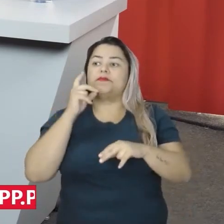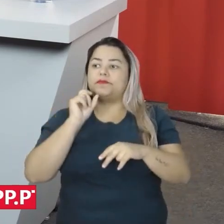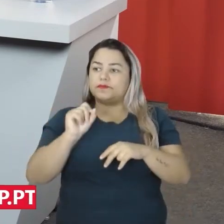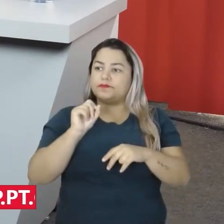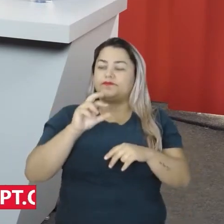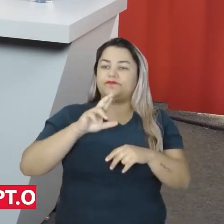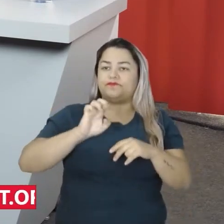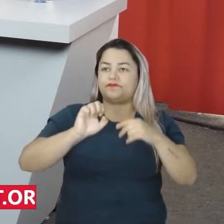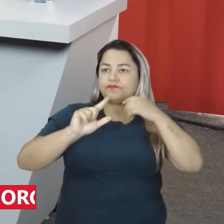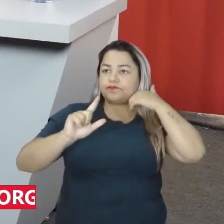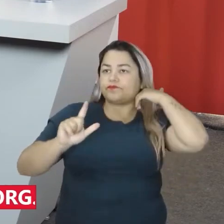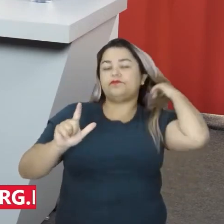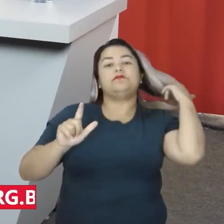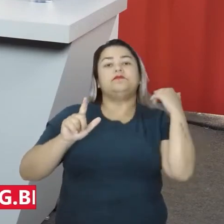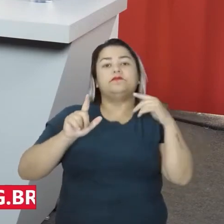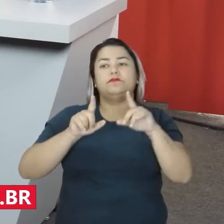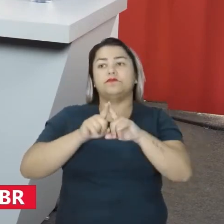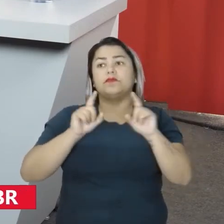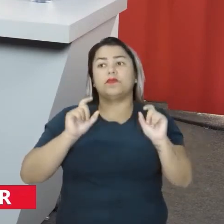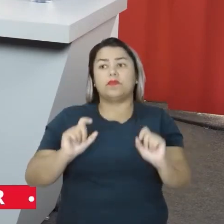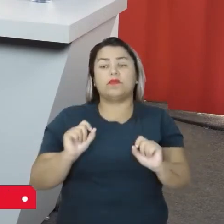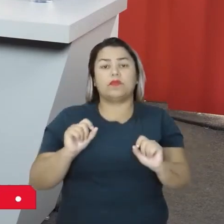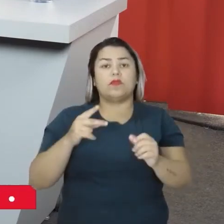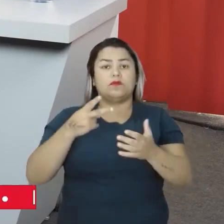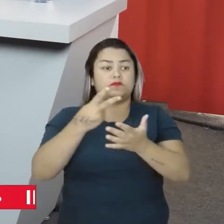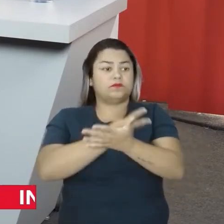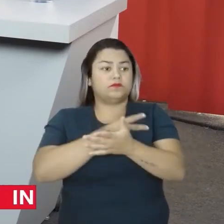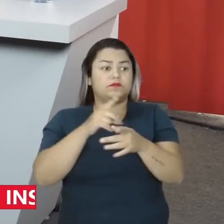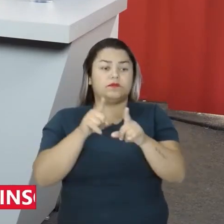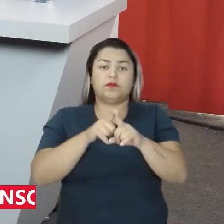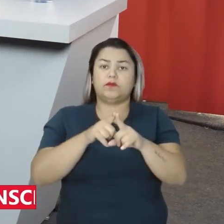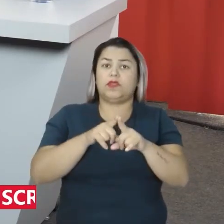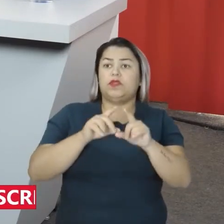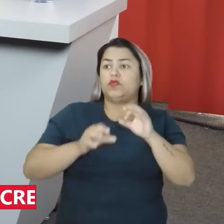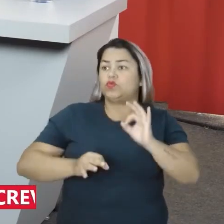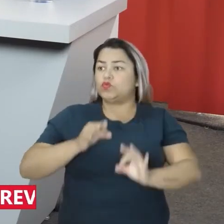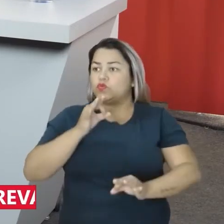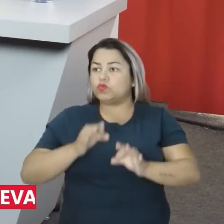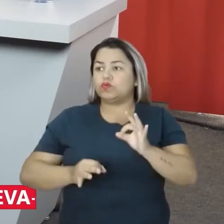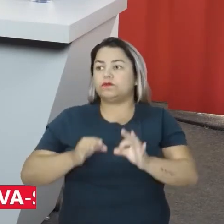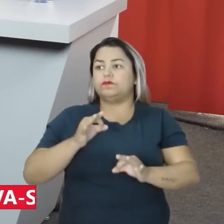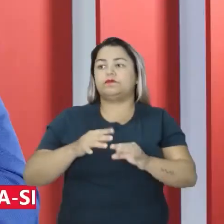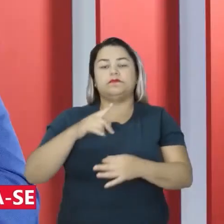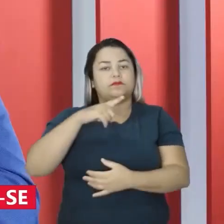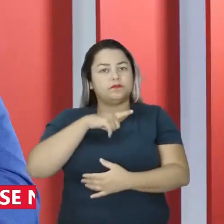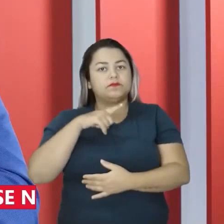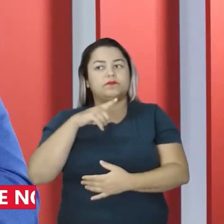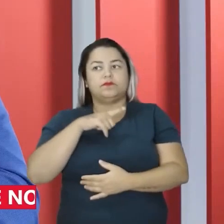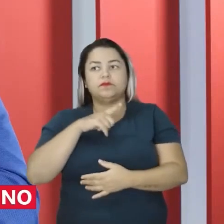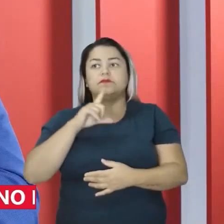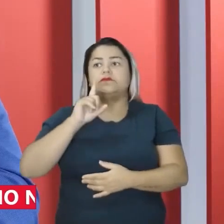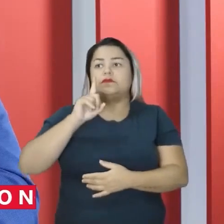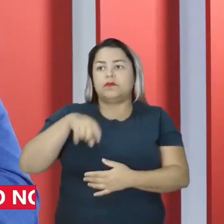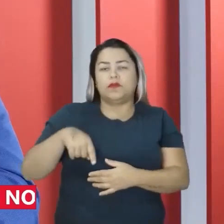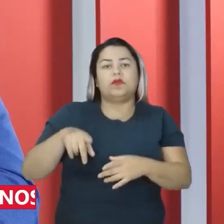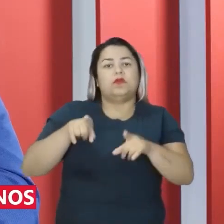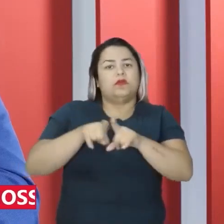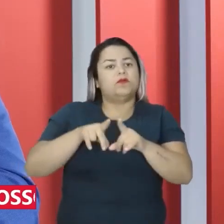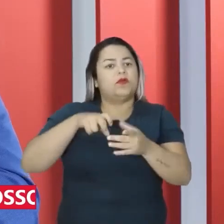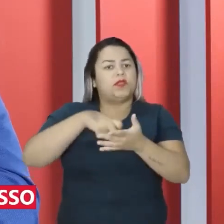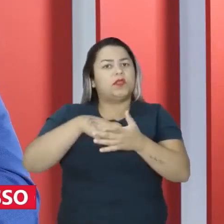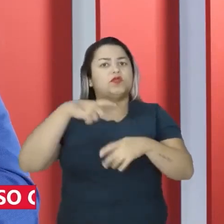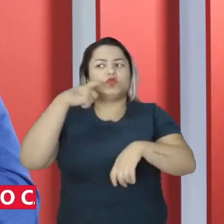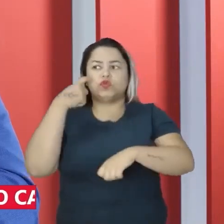réu. Eu queria sua avaliação sobre isso, também essas repercussões, né, no judiciário. E tem que ser assim, tem que ter penas